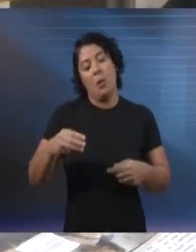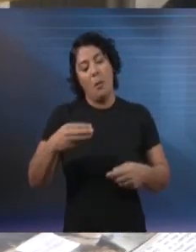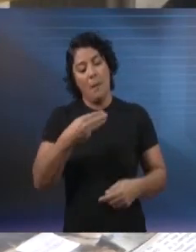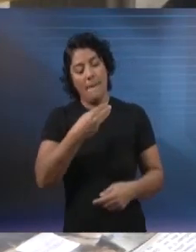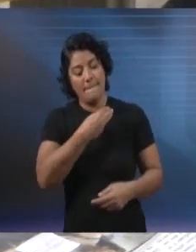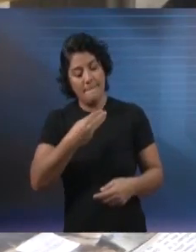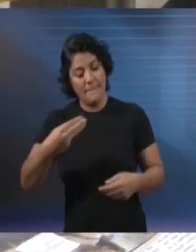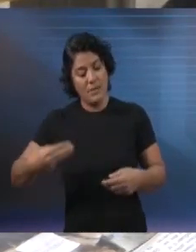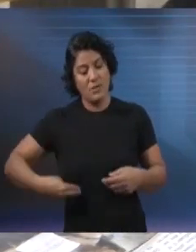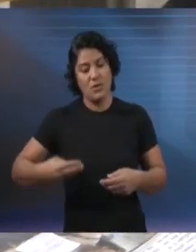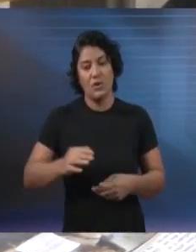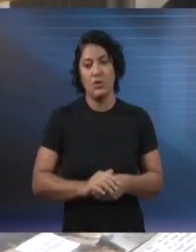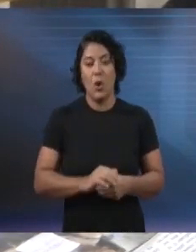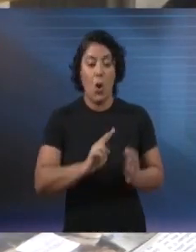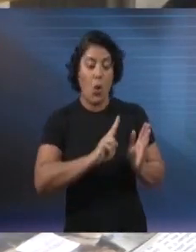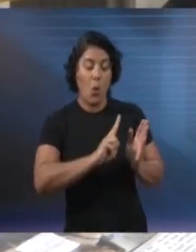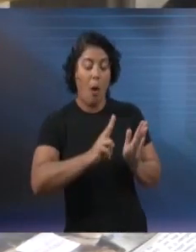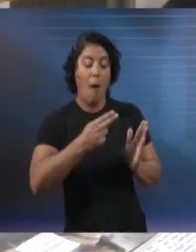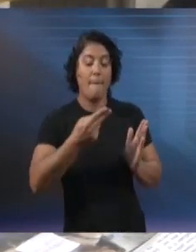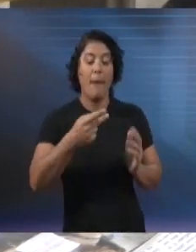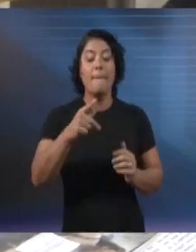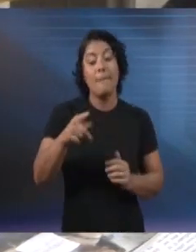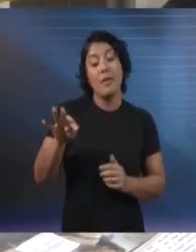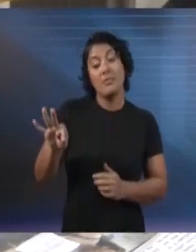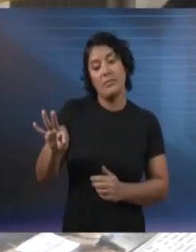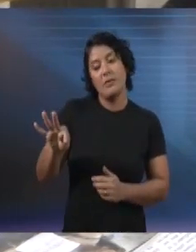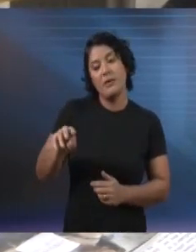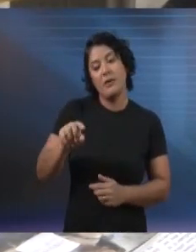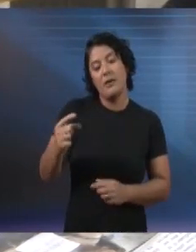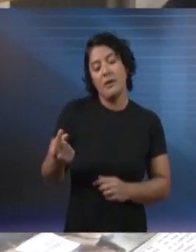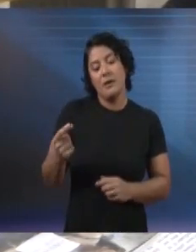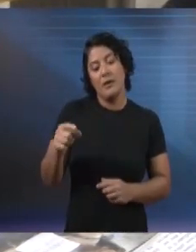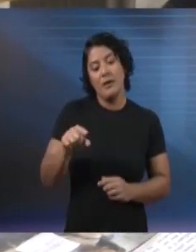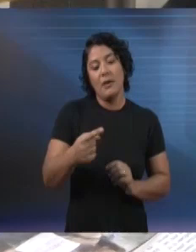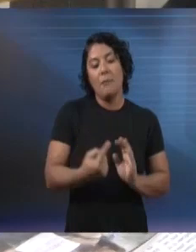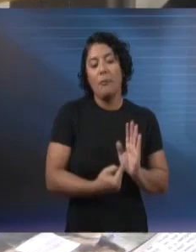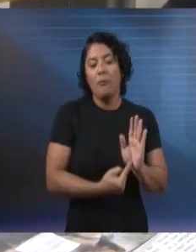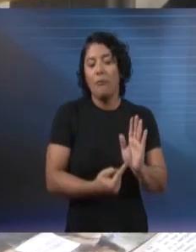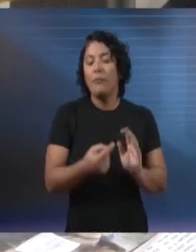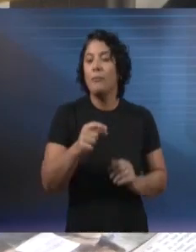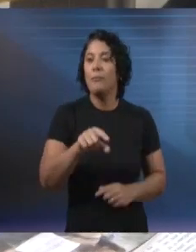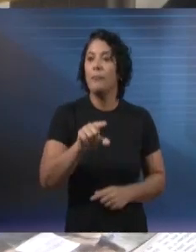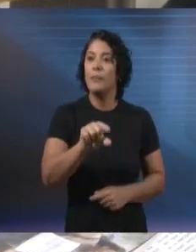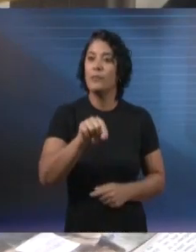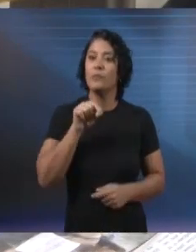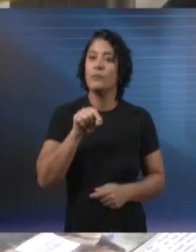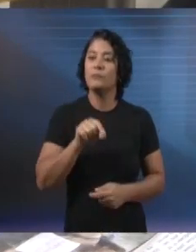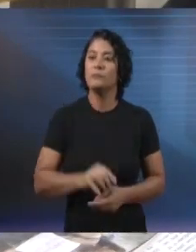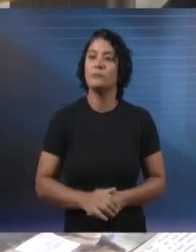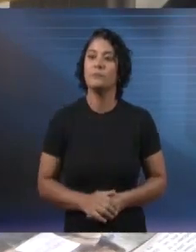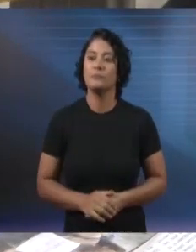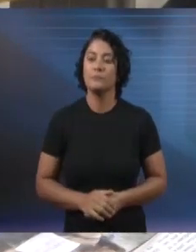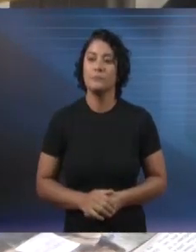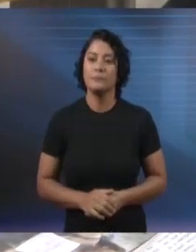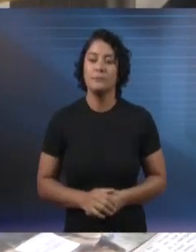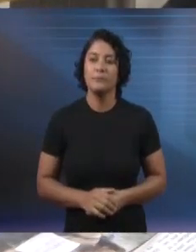pelo PT, e que não poderia ser acusado de forma alguma de